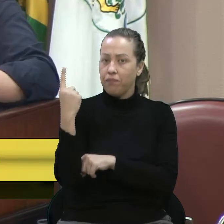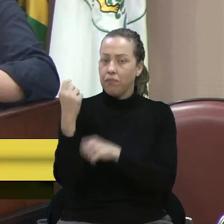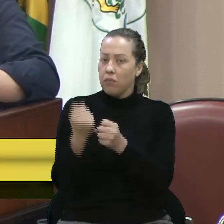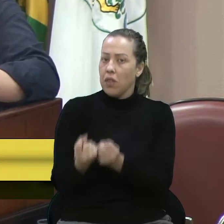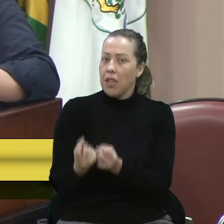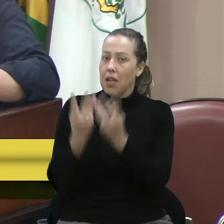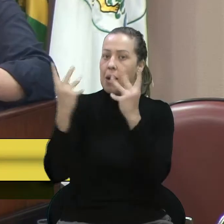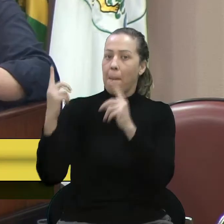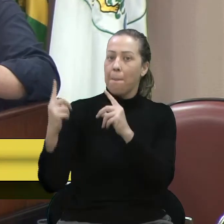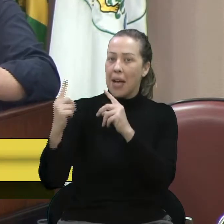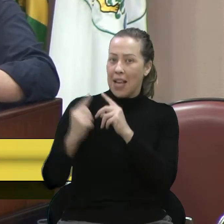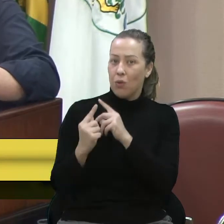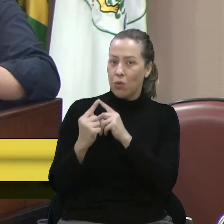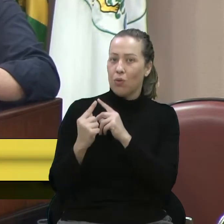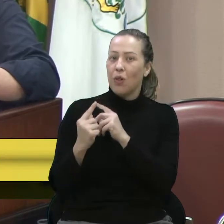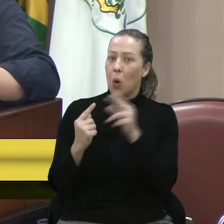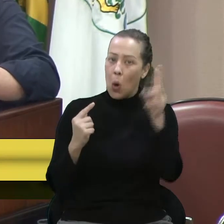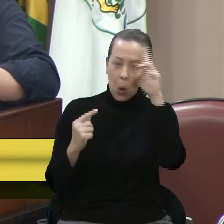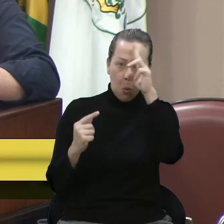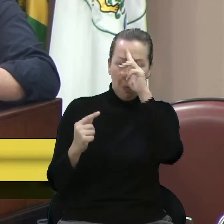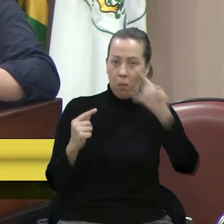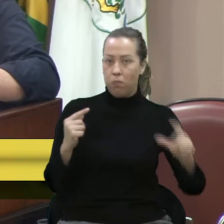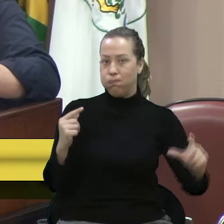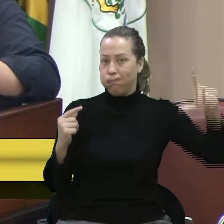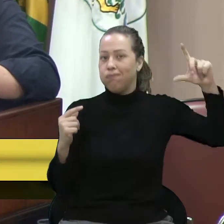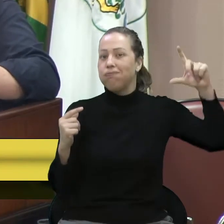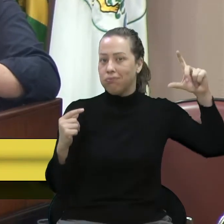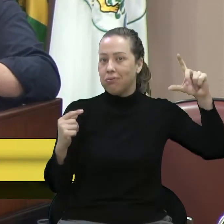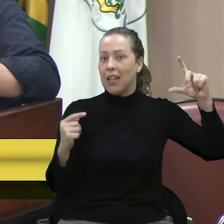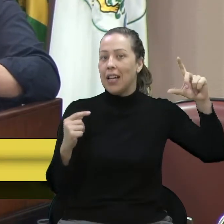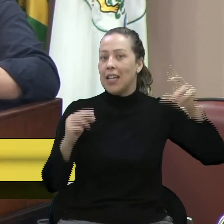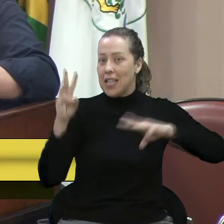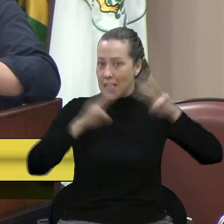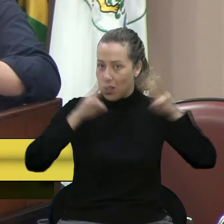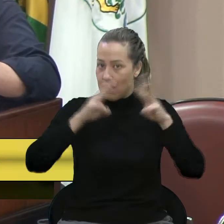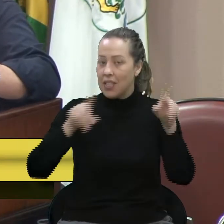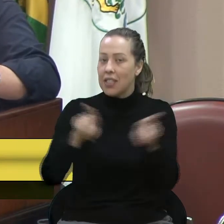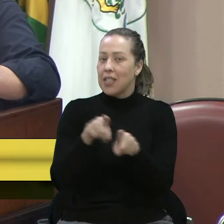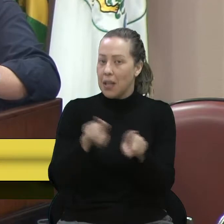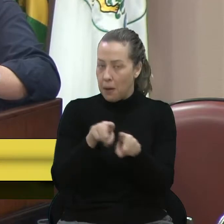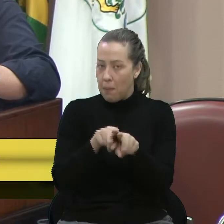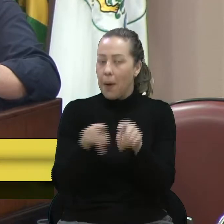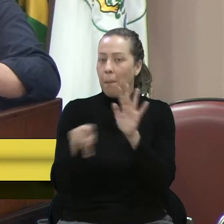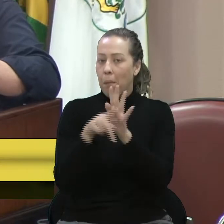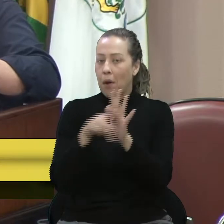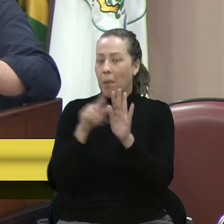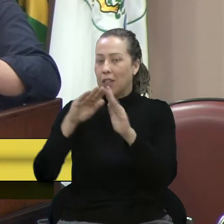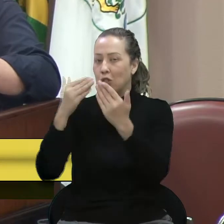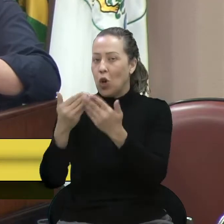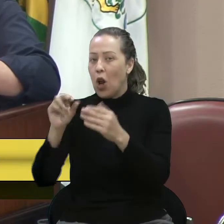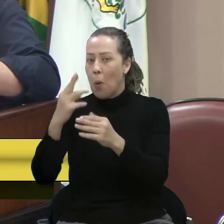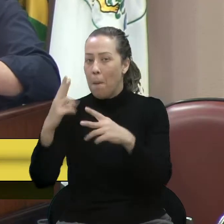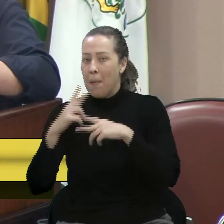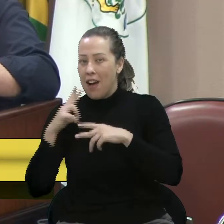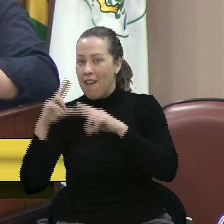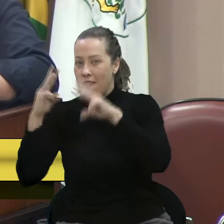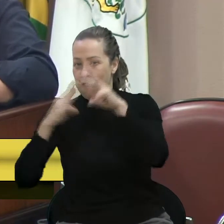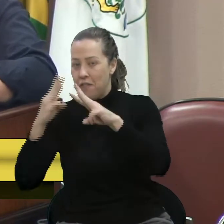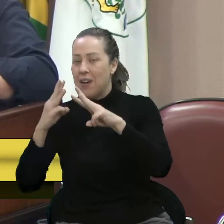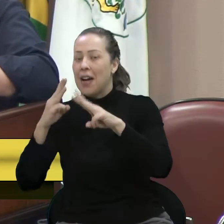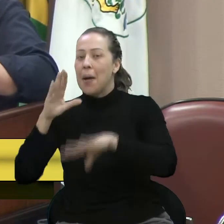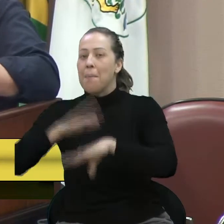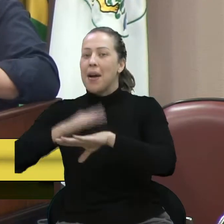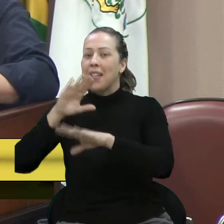mais baixo de Uber, com certeza bem menor, e as vans também, tanto o enfrentamento quanto o escolar, porque seriam mais